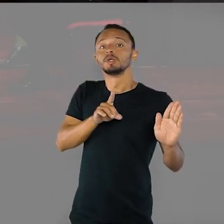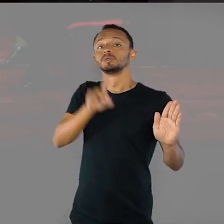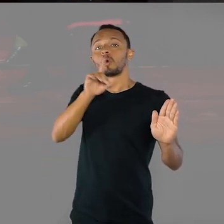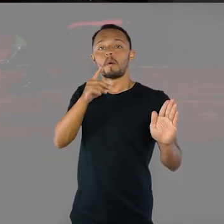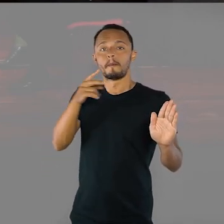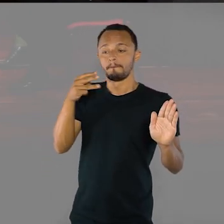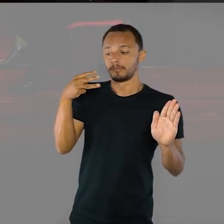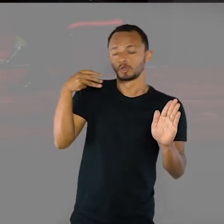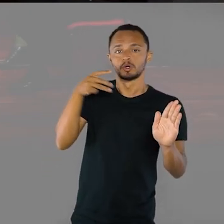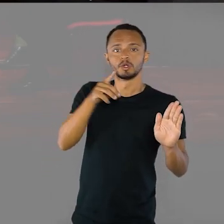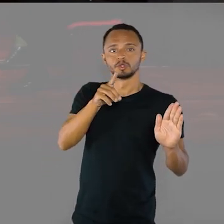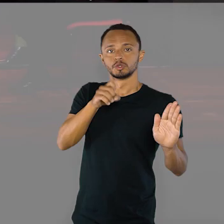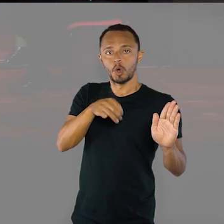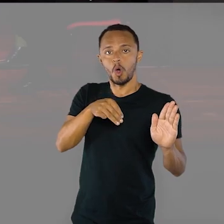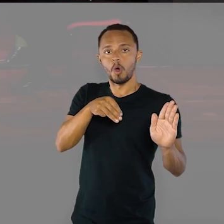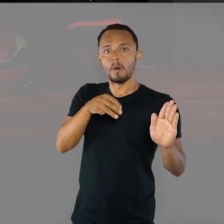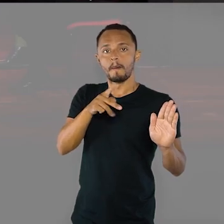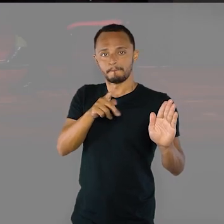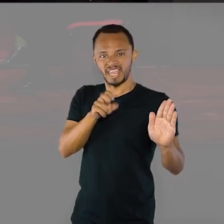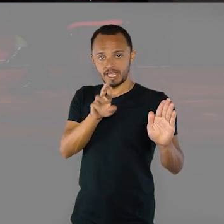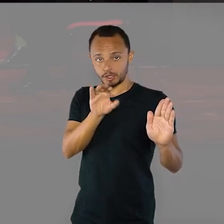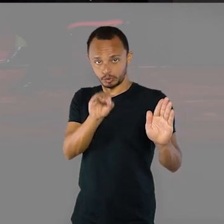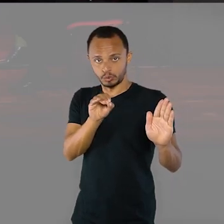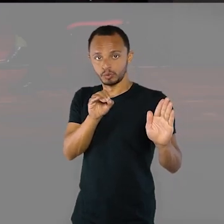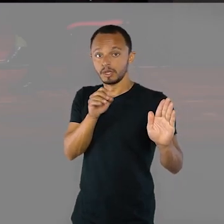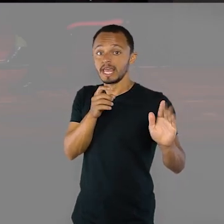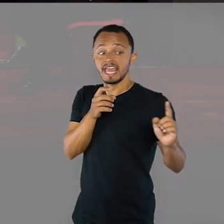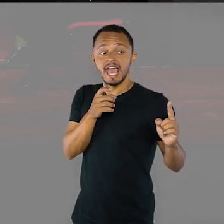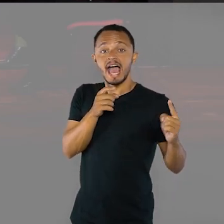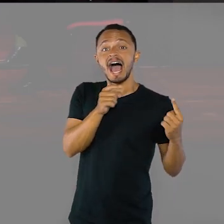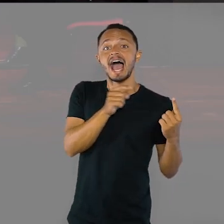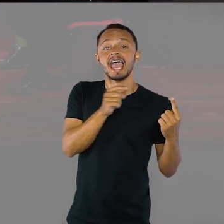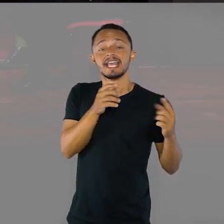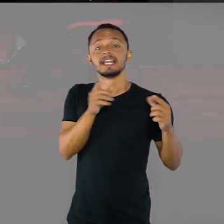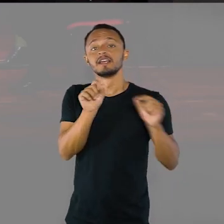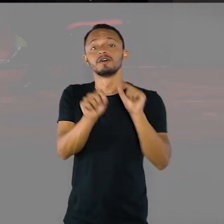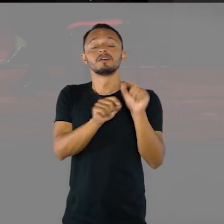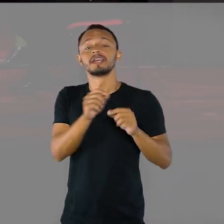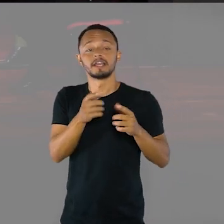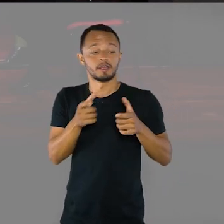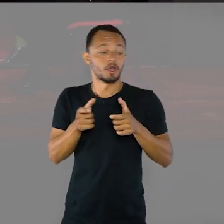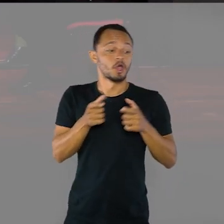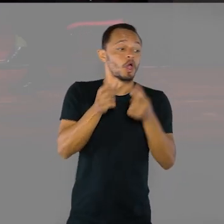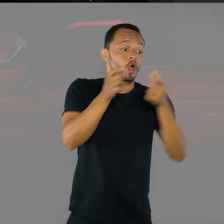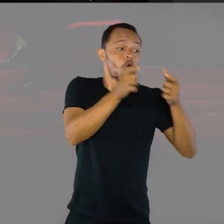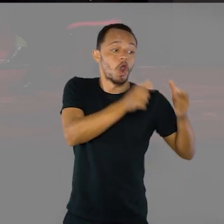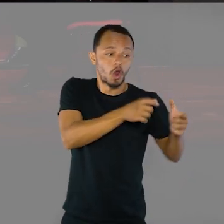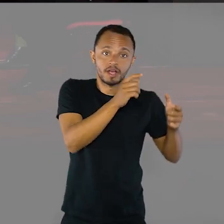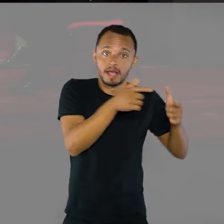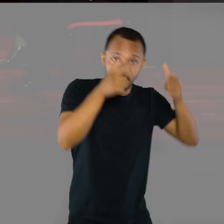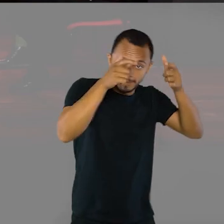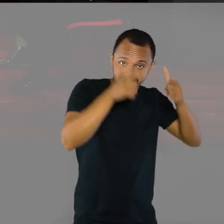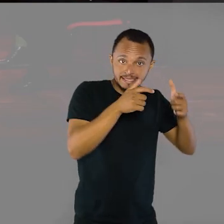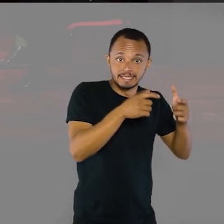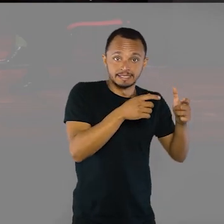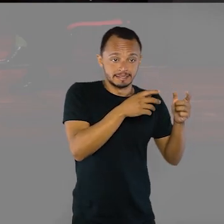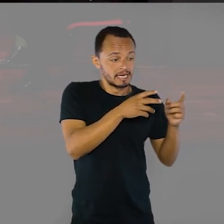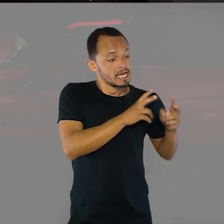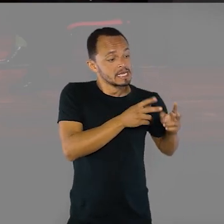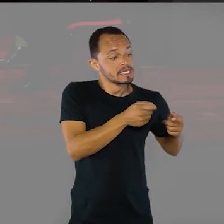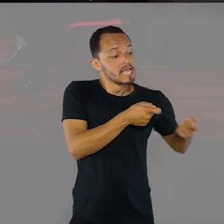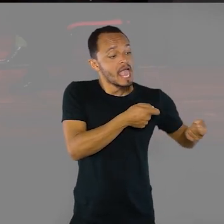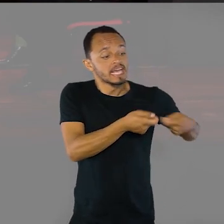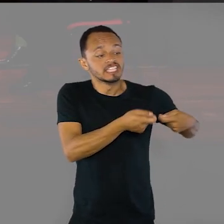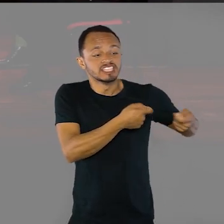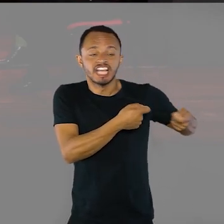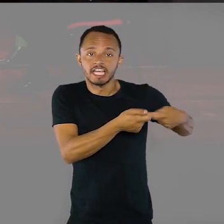Paulo, ele coloca a Leopoldina chefiando a sessão do Conselho de Estado, ela vai ser a princesa regente. A Georgina